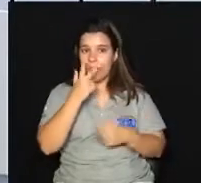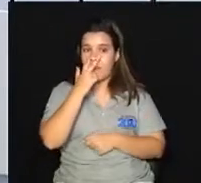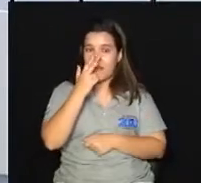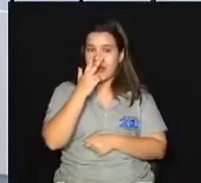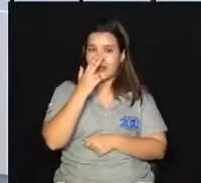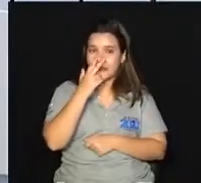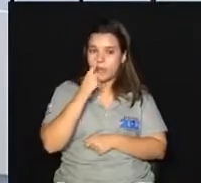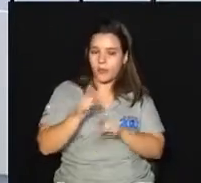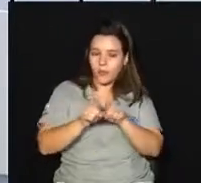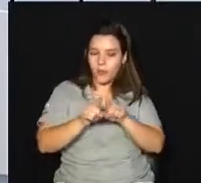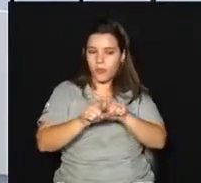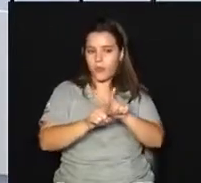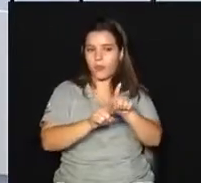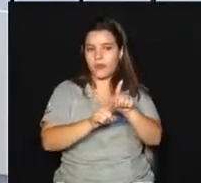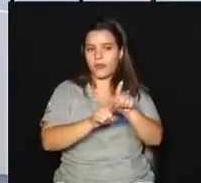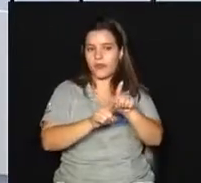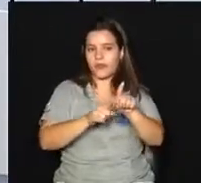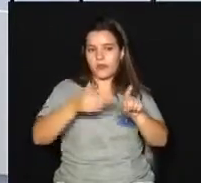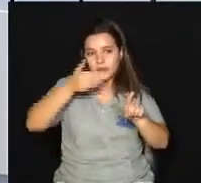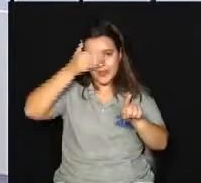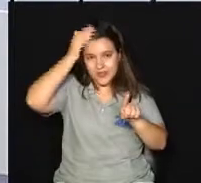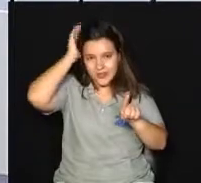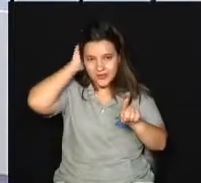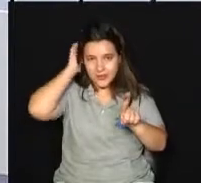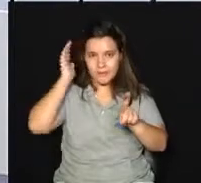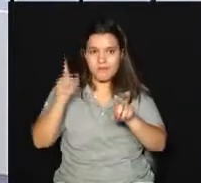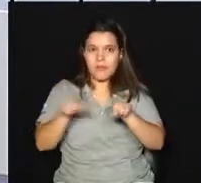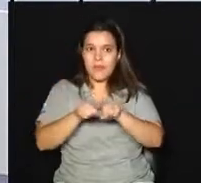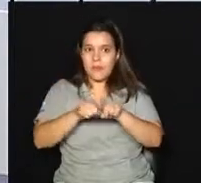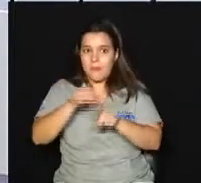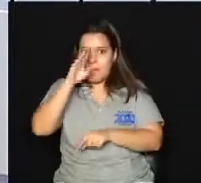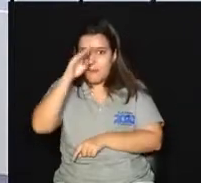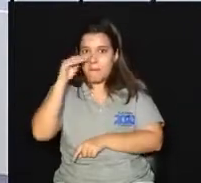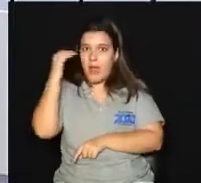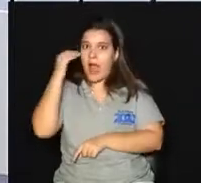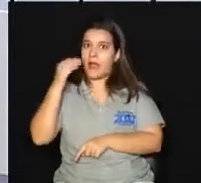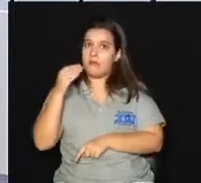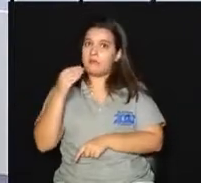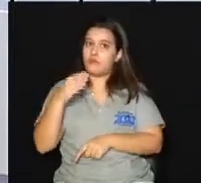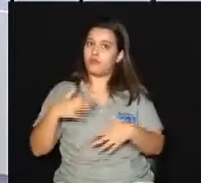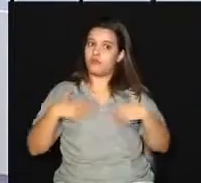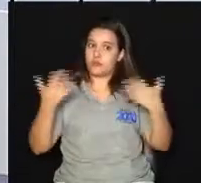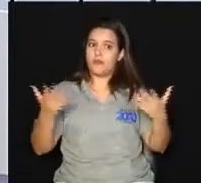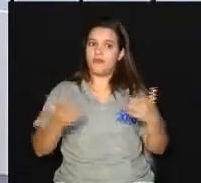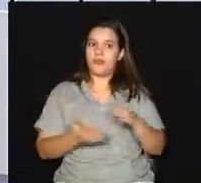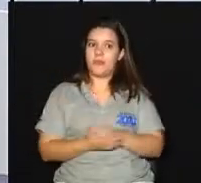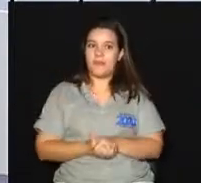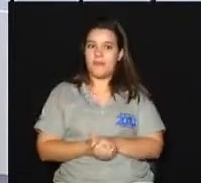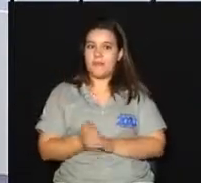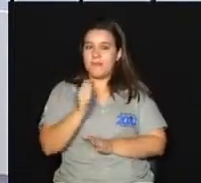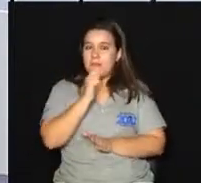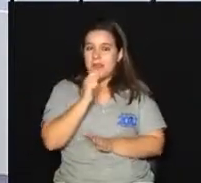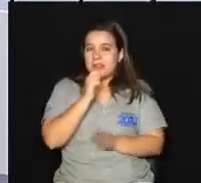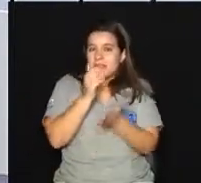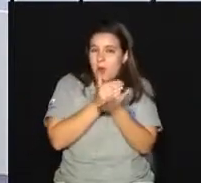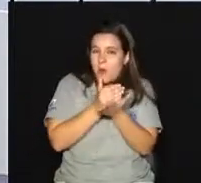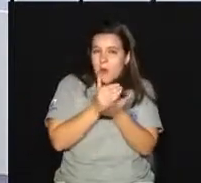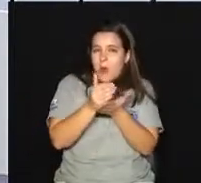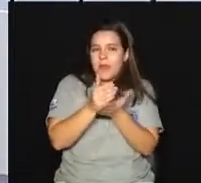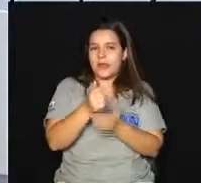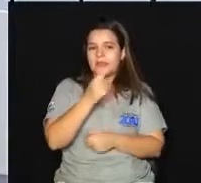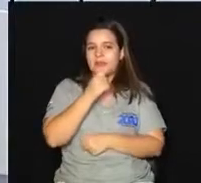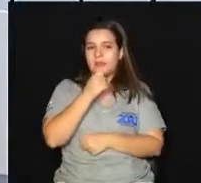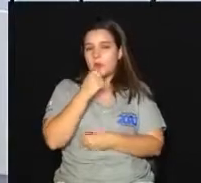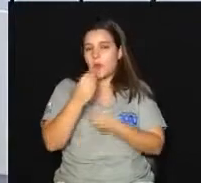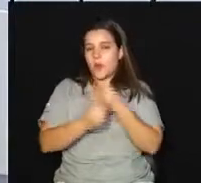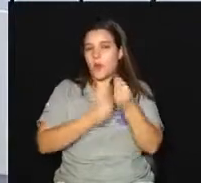uma arrancada inicial muito boa do Pedro Tourinho, surpreendendo. Claro que é muito início, é começo, mas